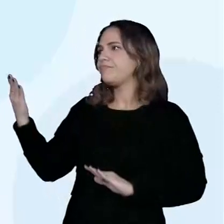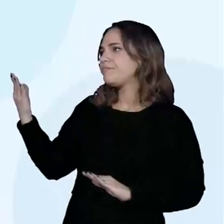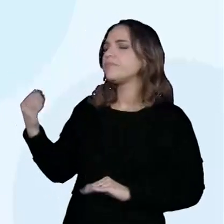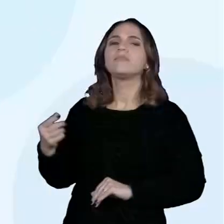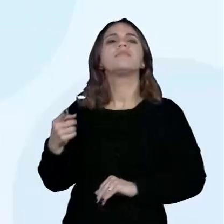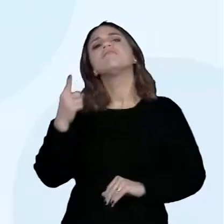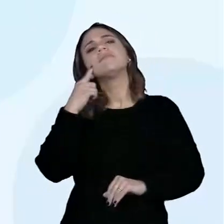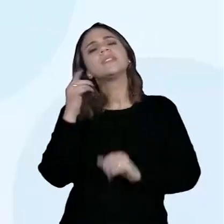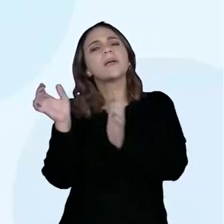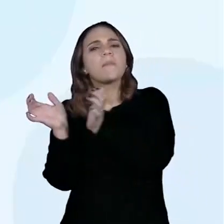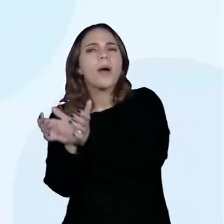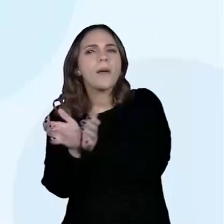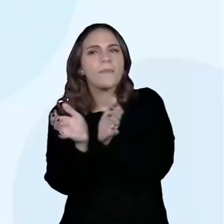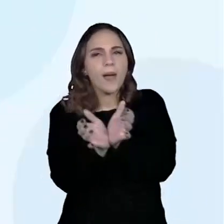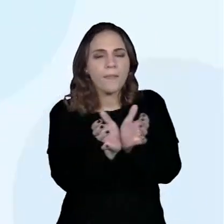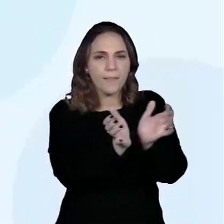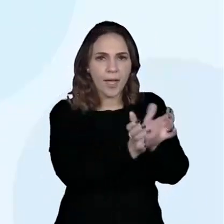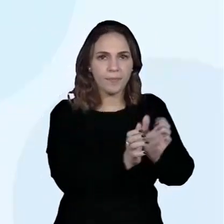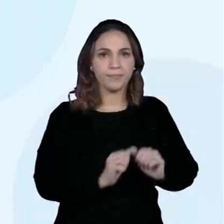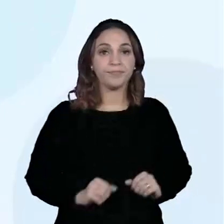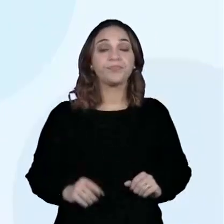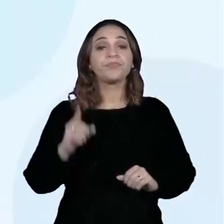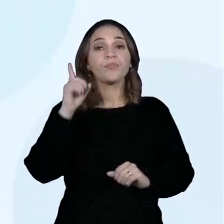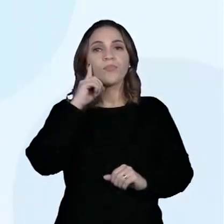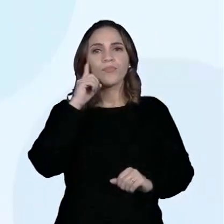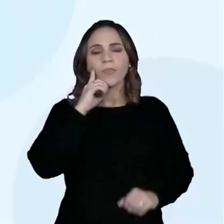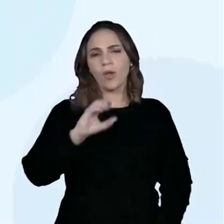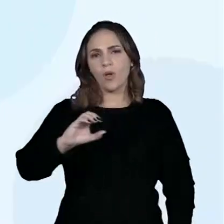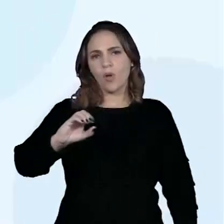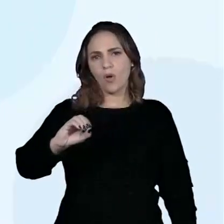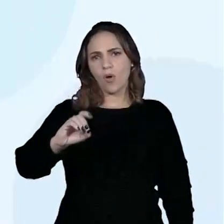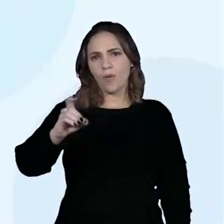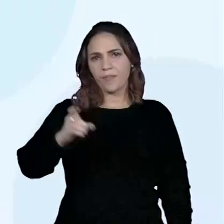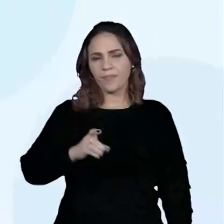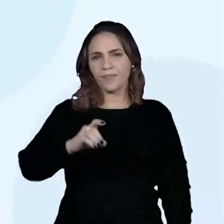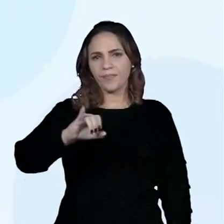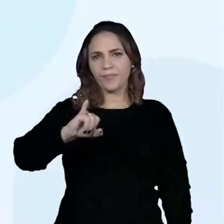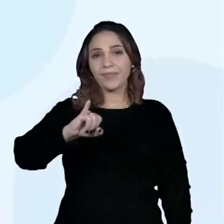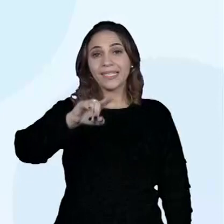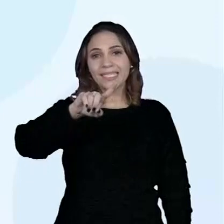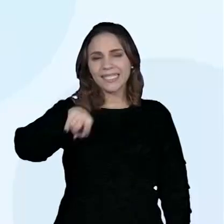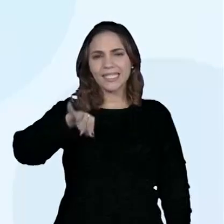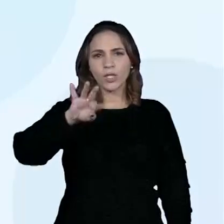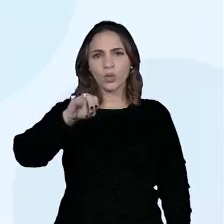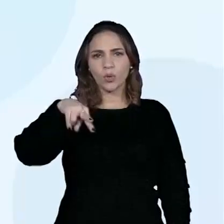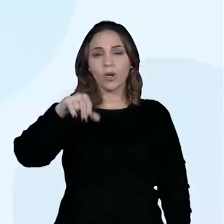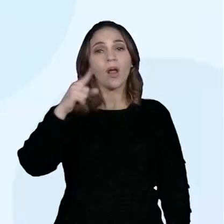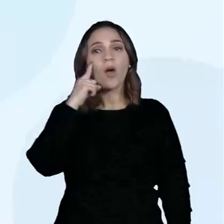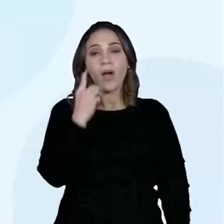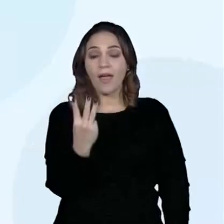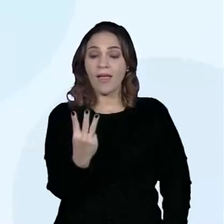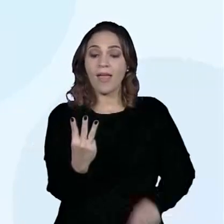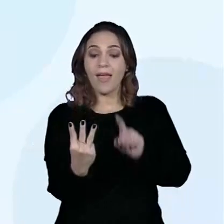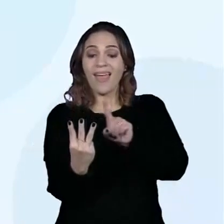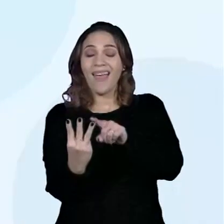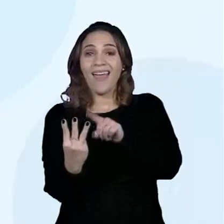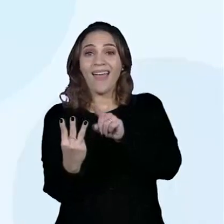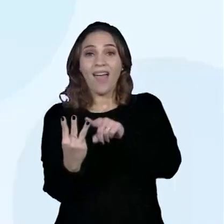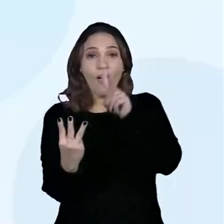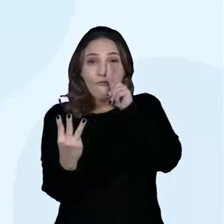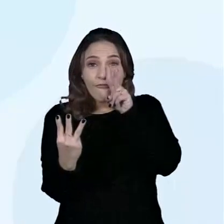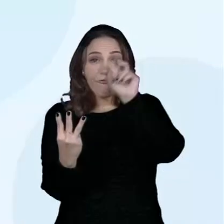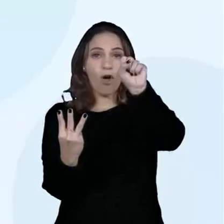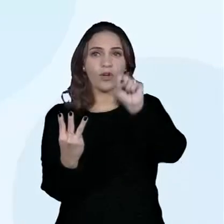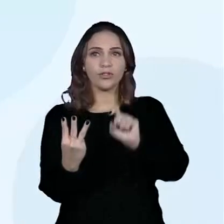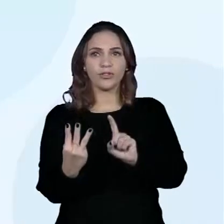essa classificação. As oxítonas, nós já vimos que é quando a última sílaba é mais